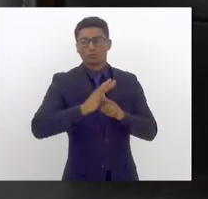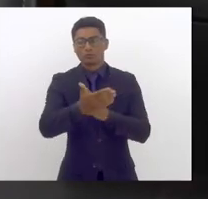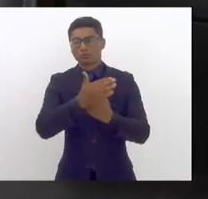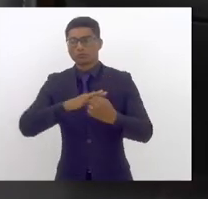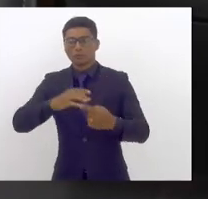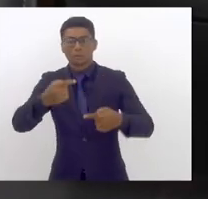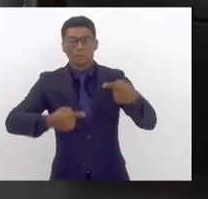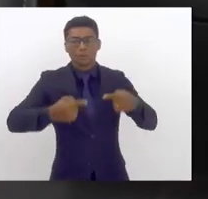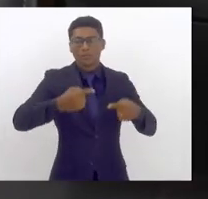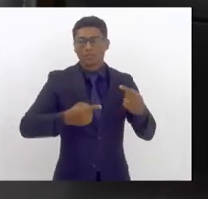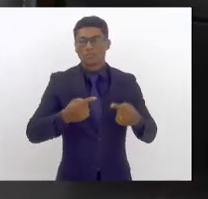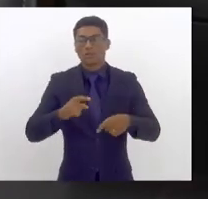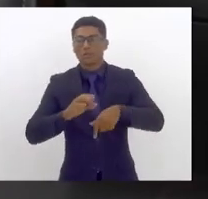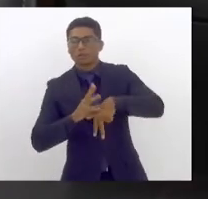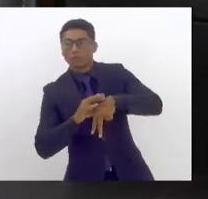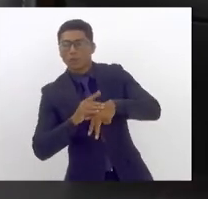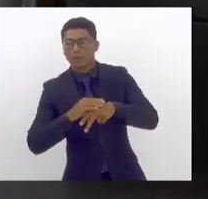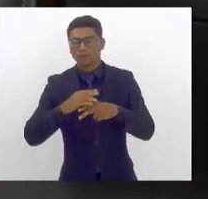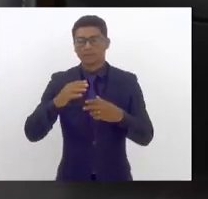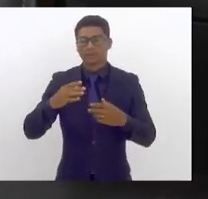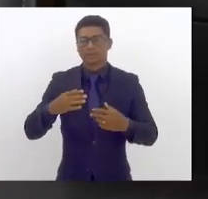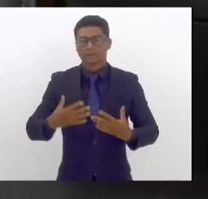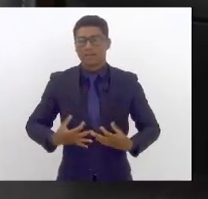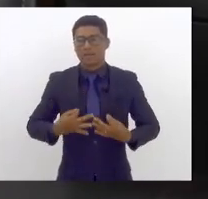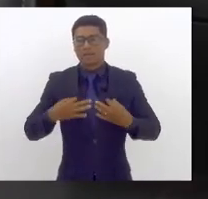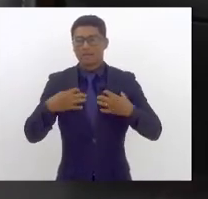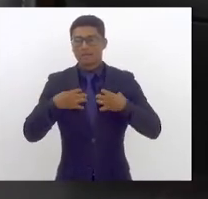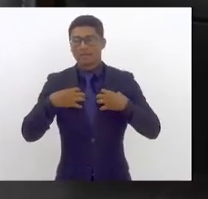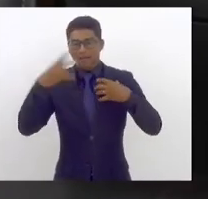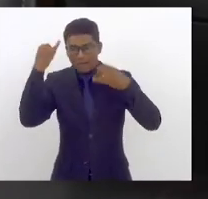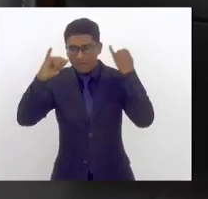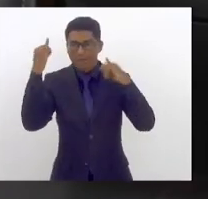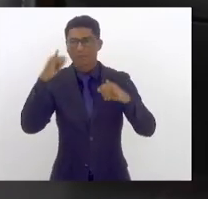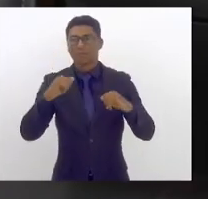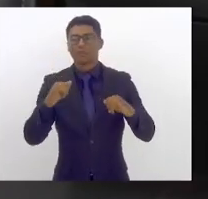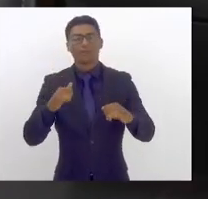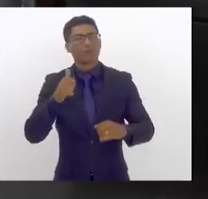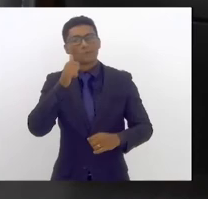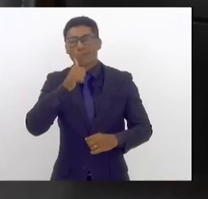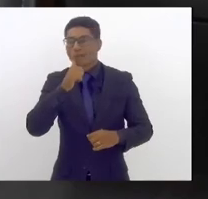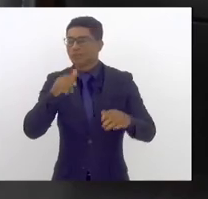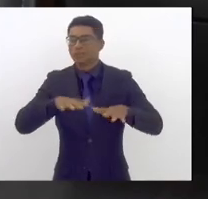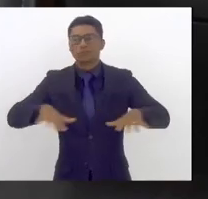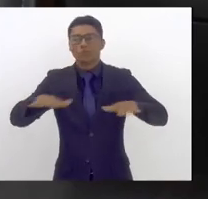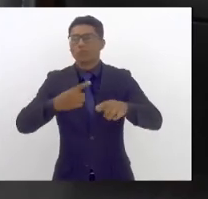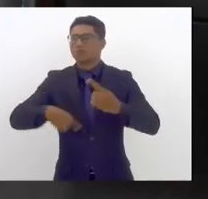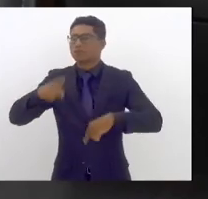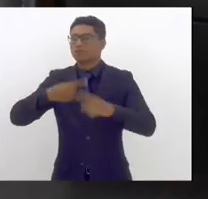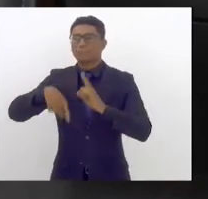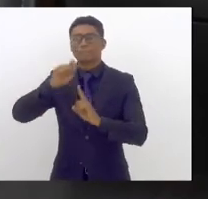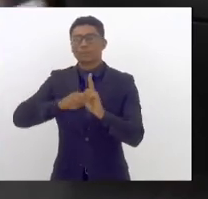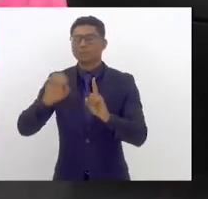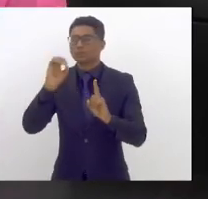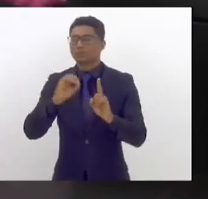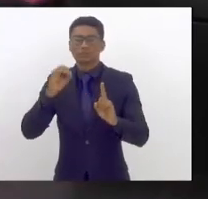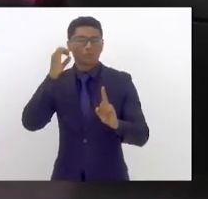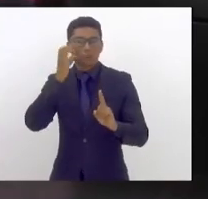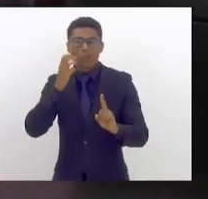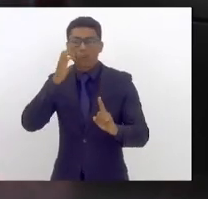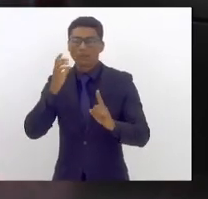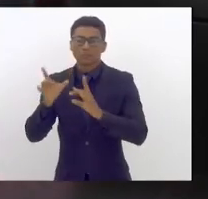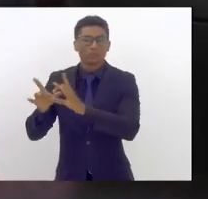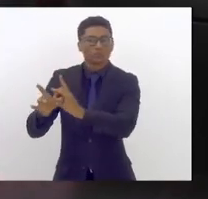prevenção e de combate ao câncer de mama viva as nossas mulheres viva outubro rosa e sigamos